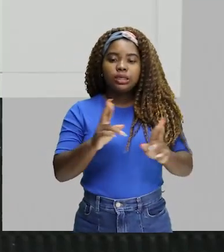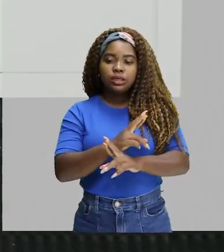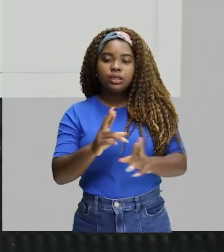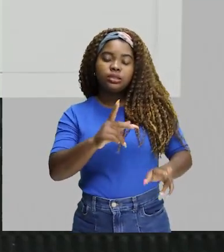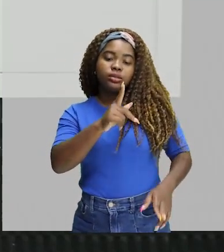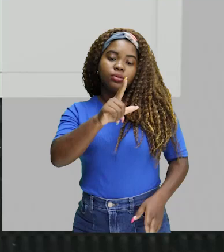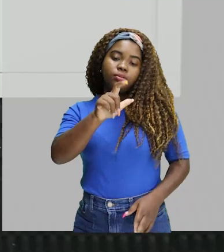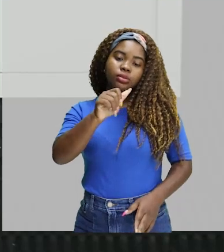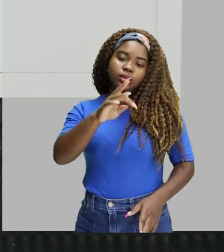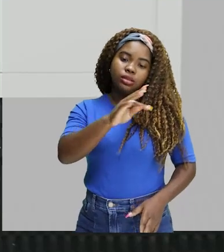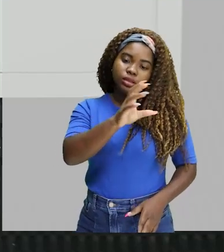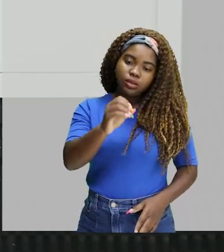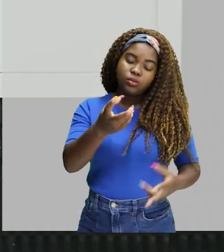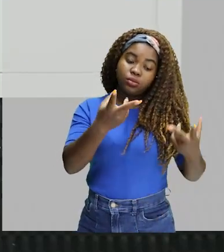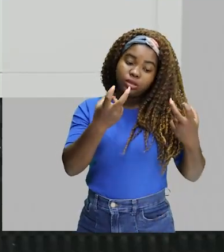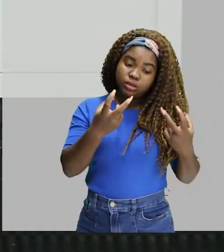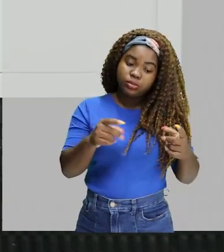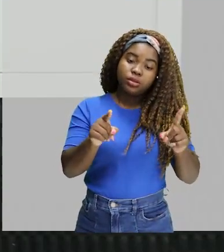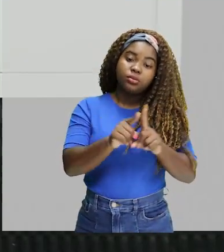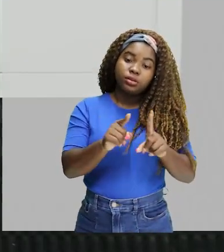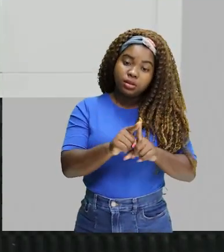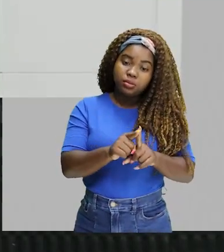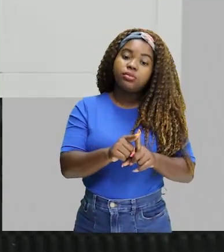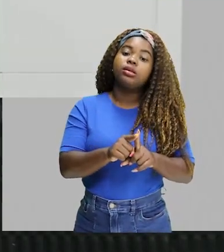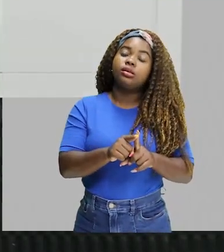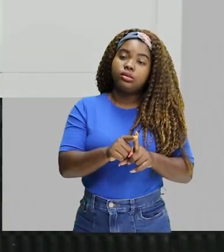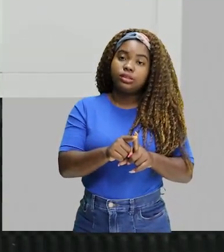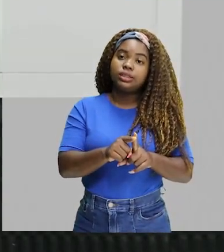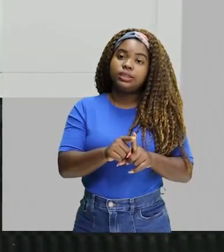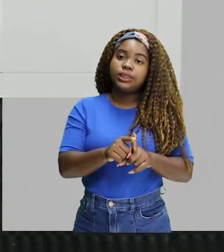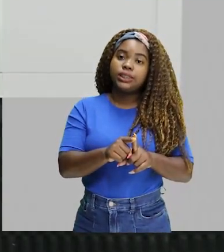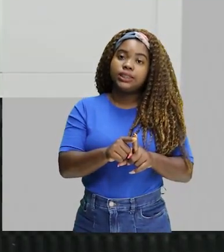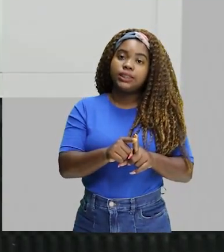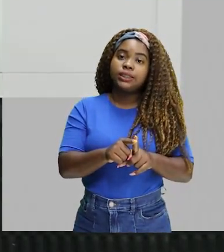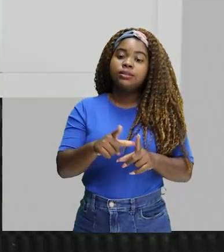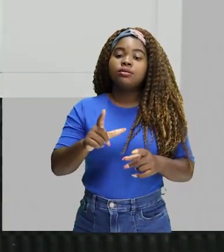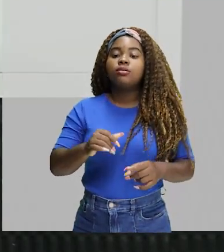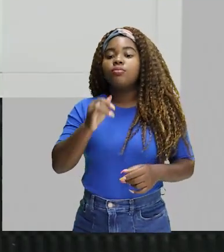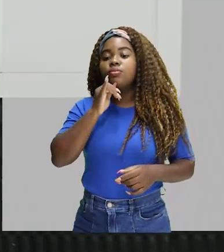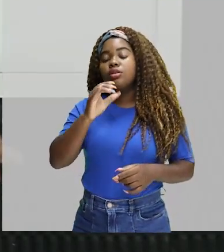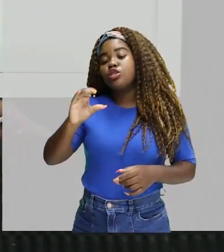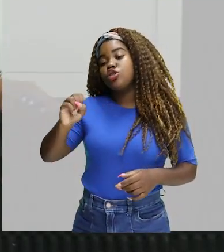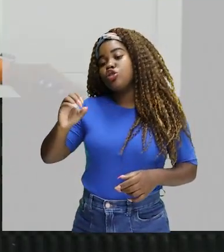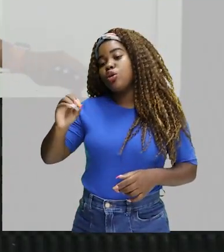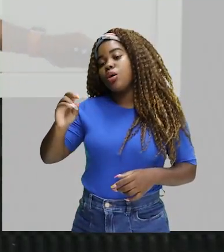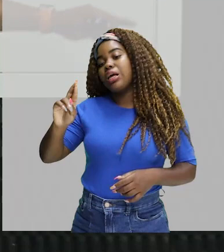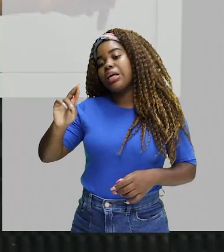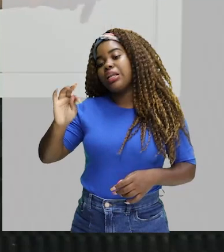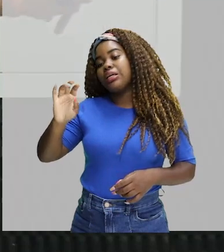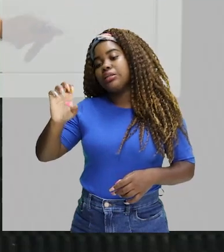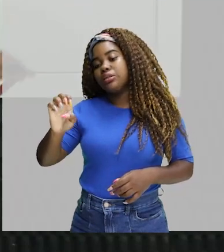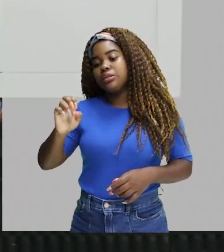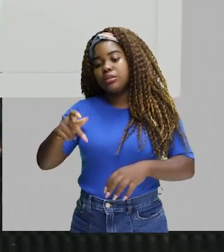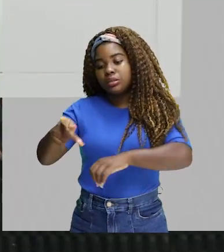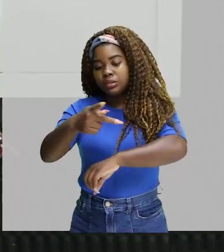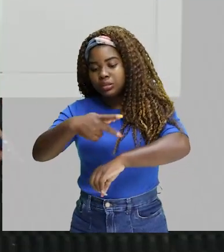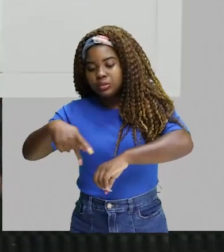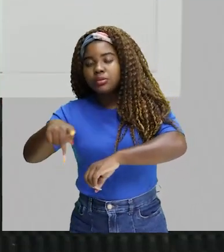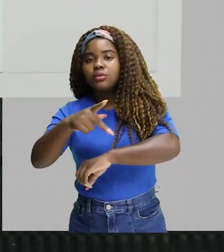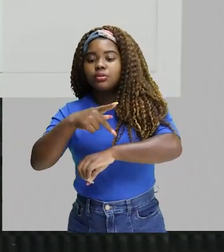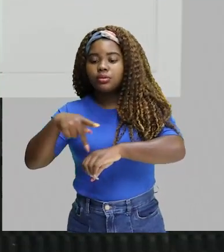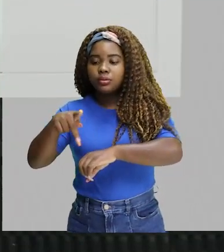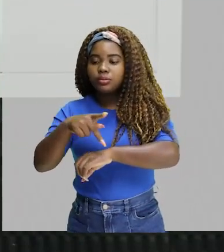percebemos isto. Segundo Platão, Sócrates proferia na praça do mercado, perto ali, junto à